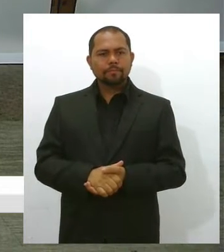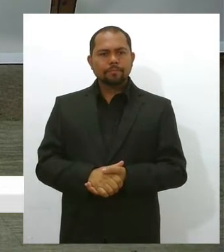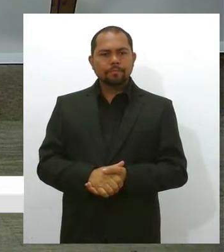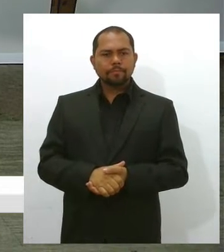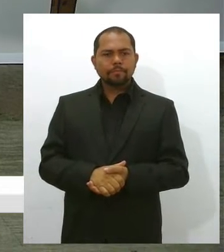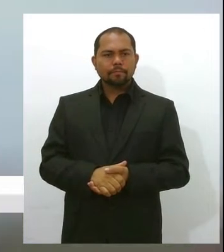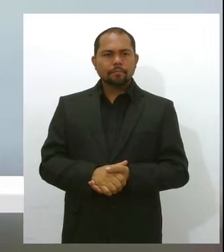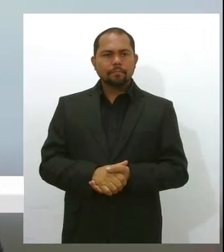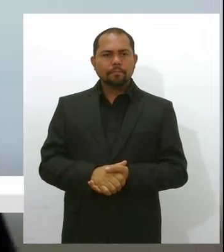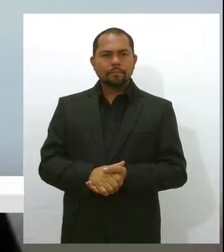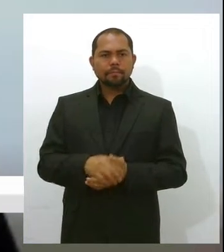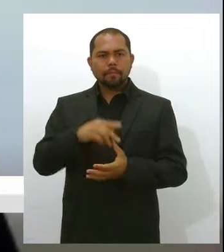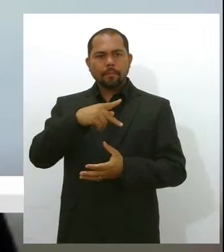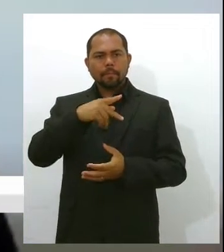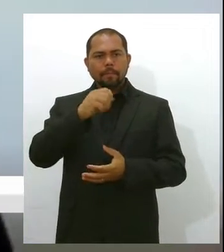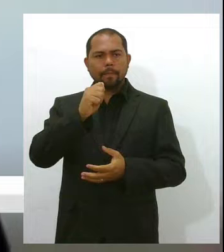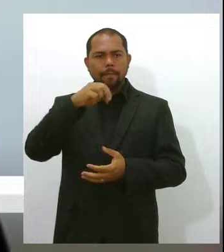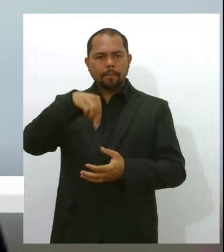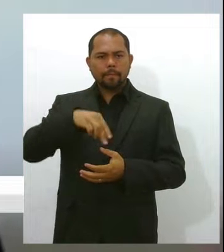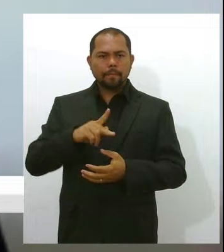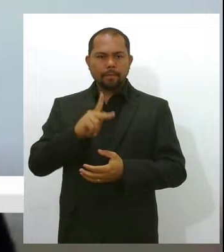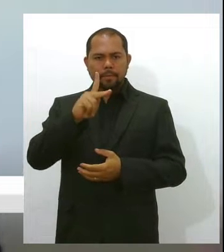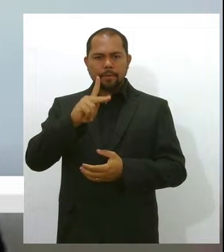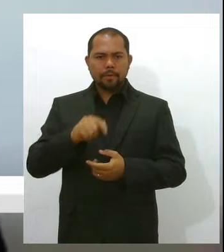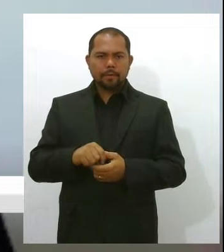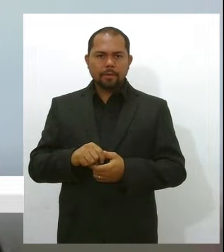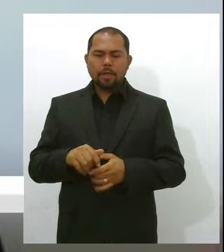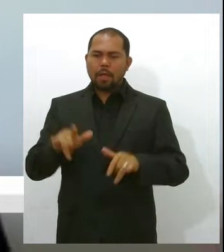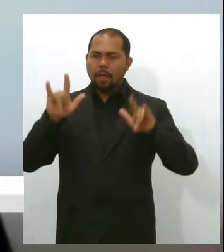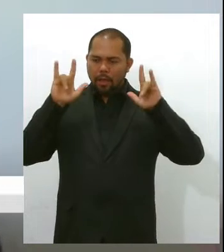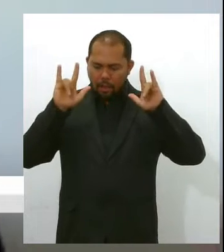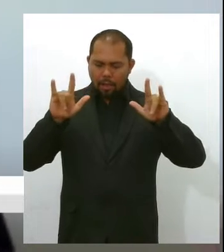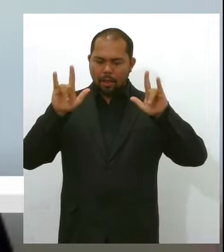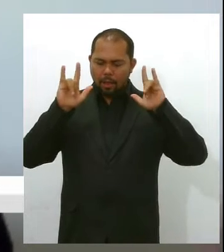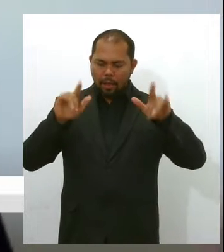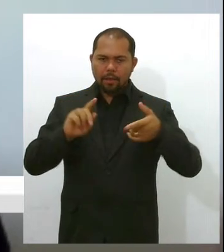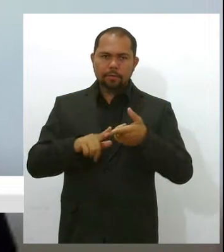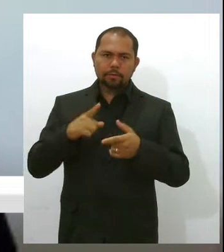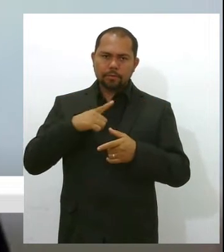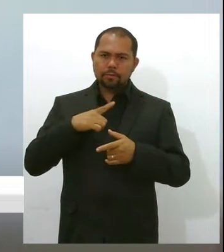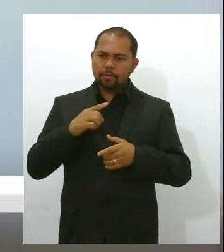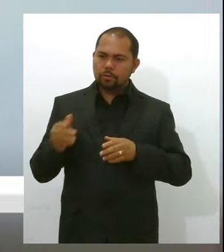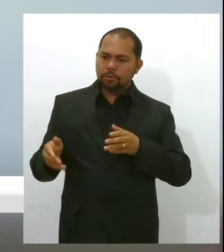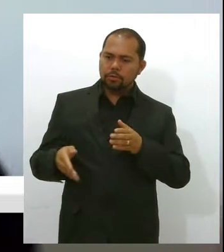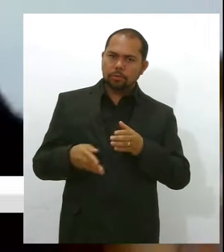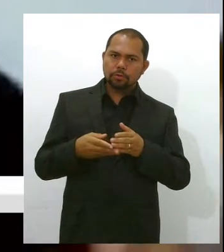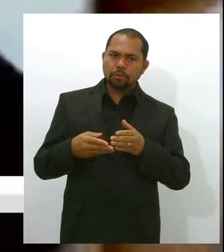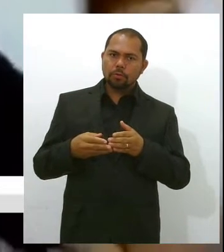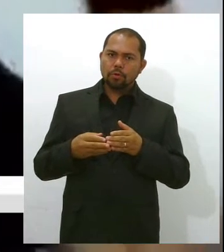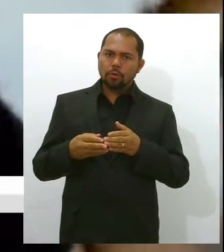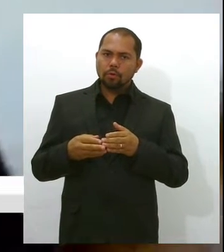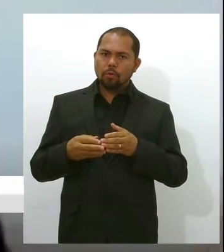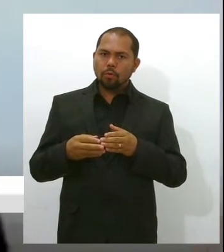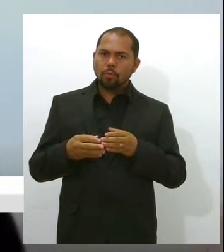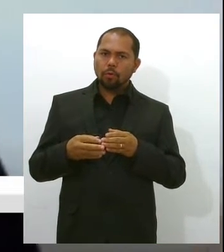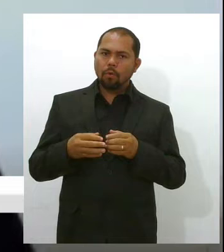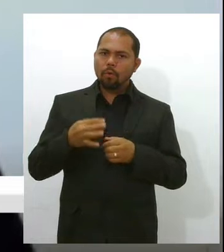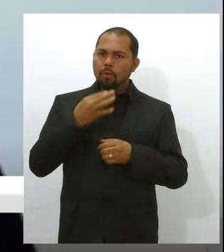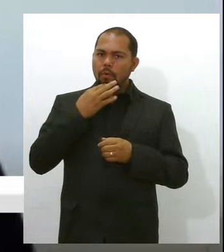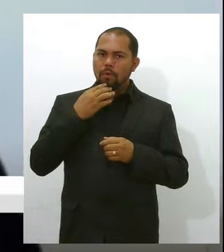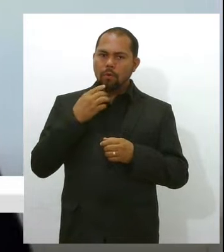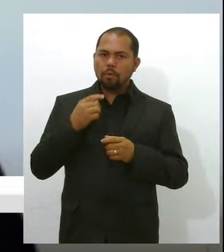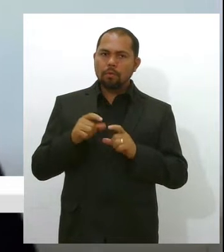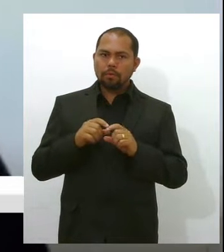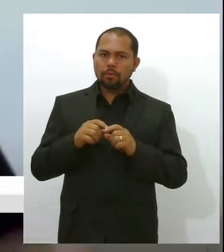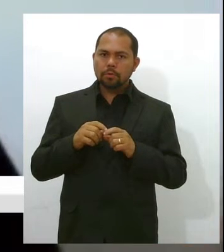O punk como música, o punk rock, ele tem uma máxima conhecida, assim, que seria uma música fácil de se tocar, porque